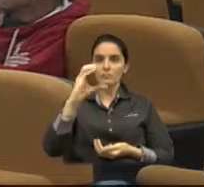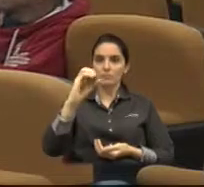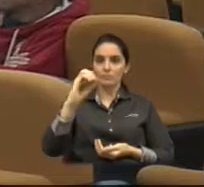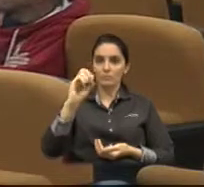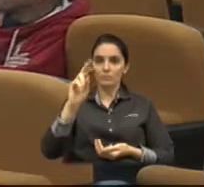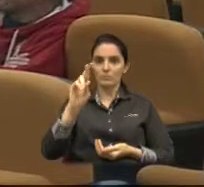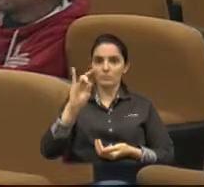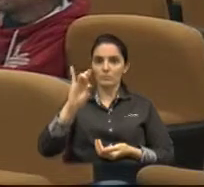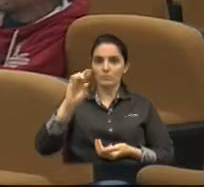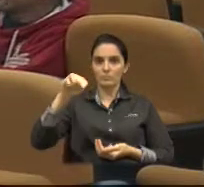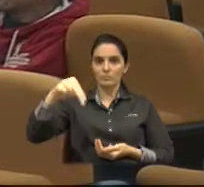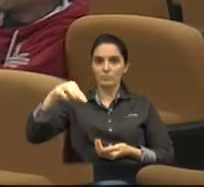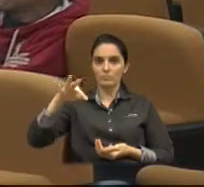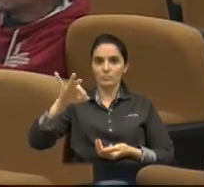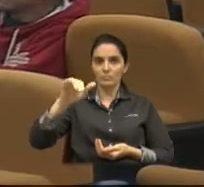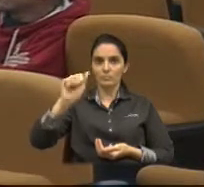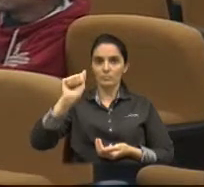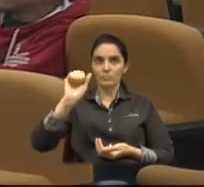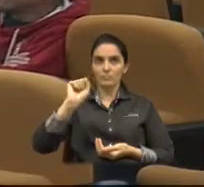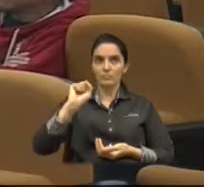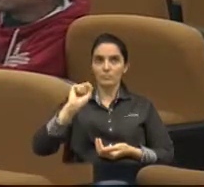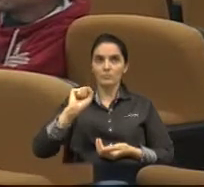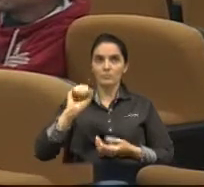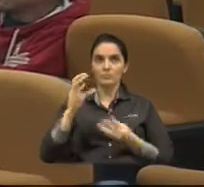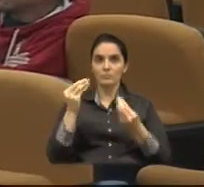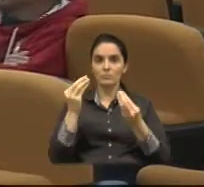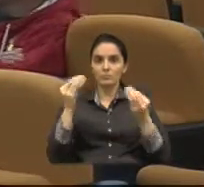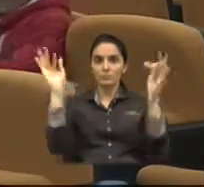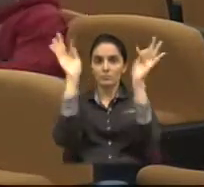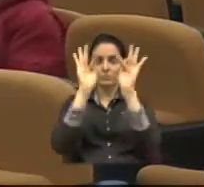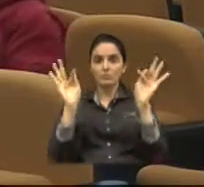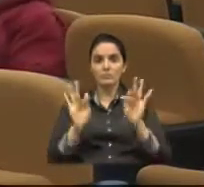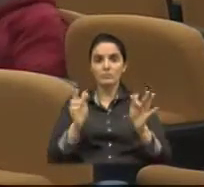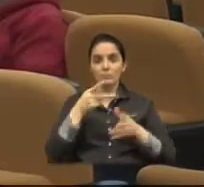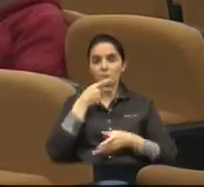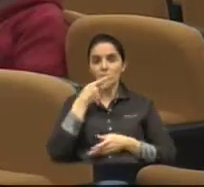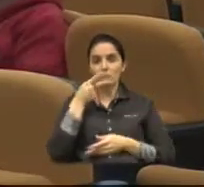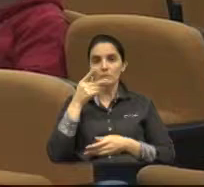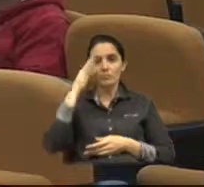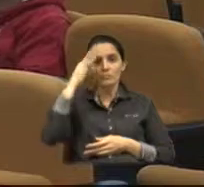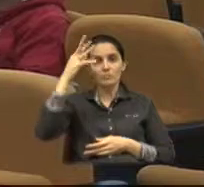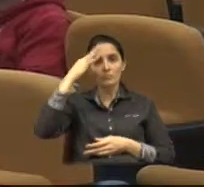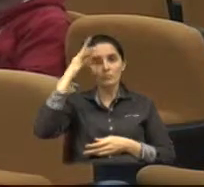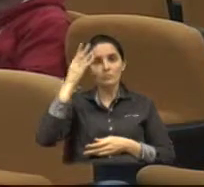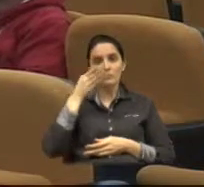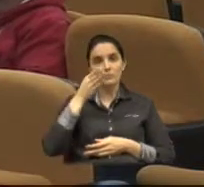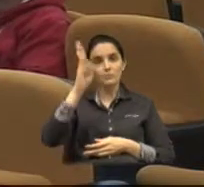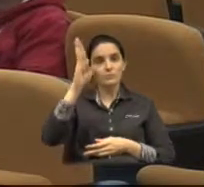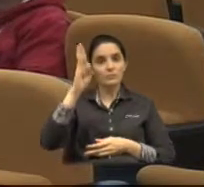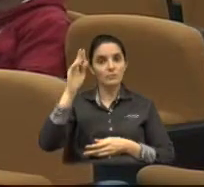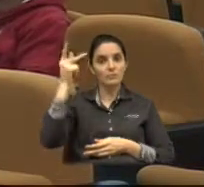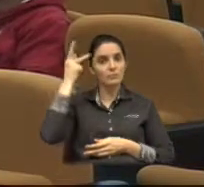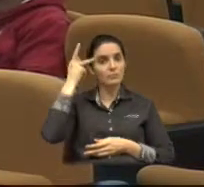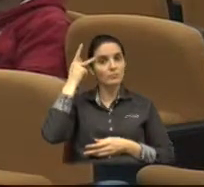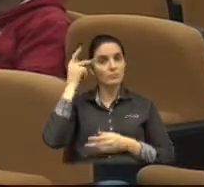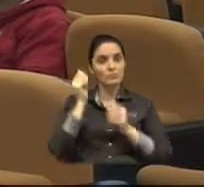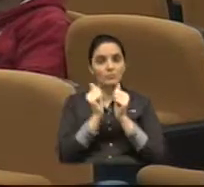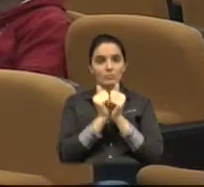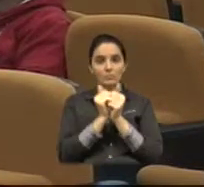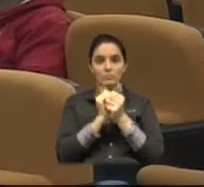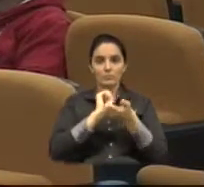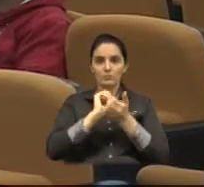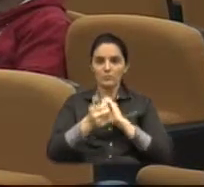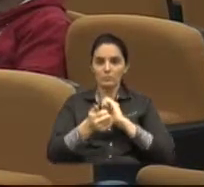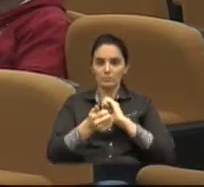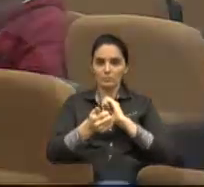ficou campeão, ele estava muito feliz. E ele falou assim, meu sonho era ir lá em São Paulo, estar junto com os jogadores.